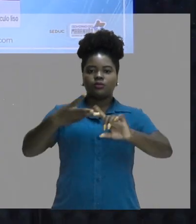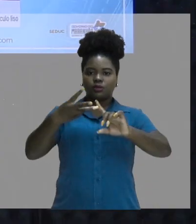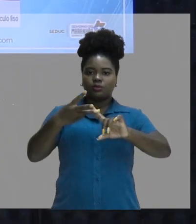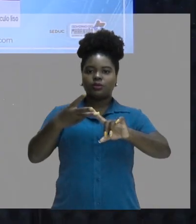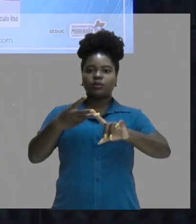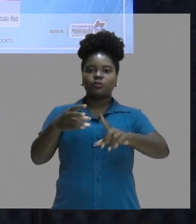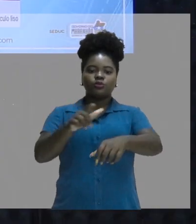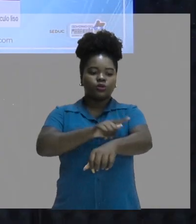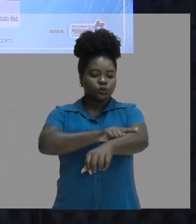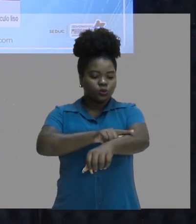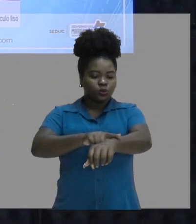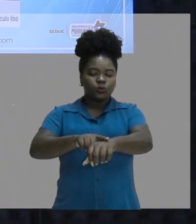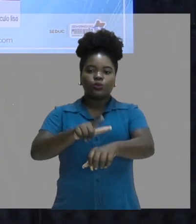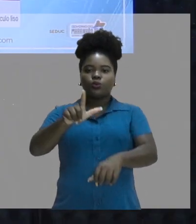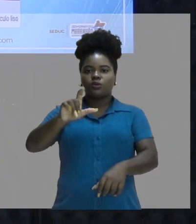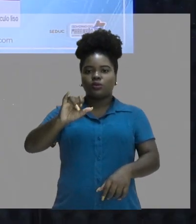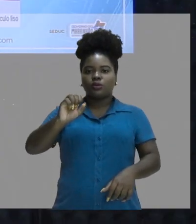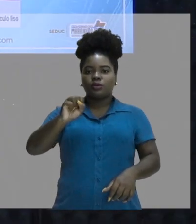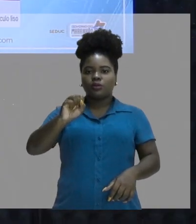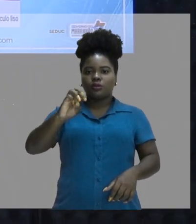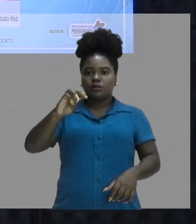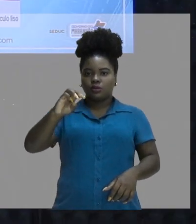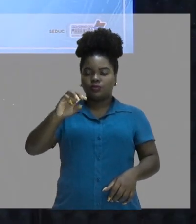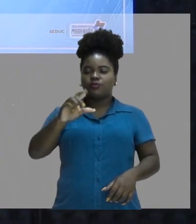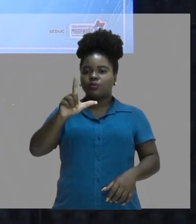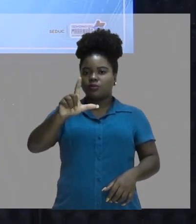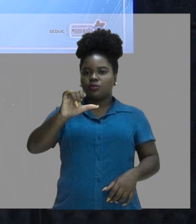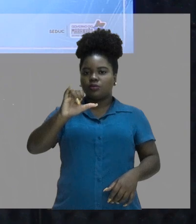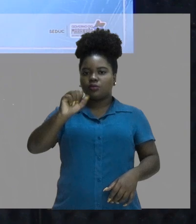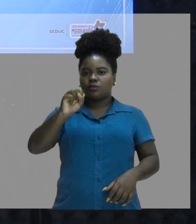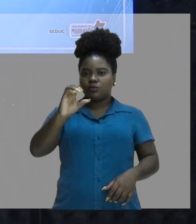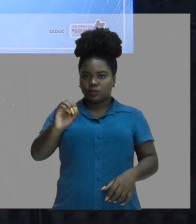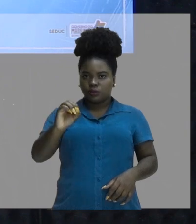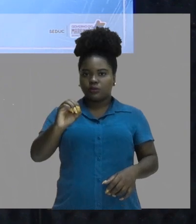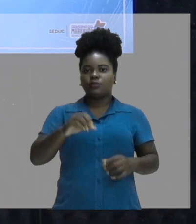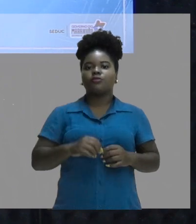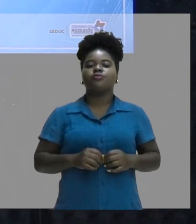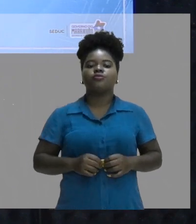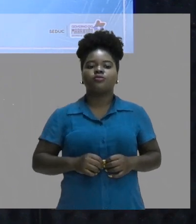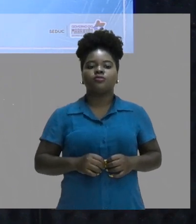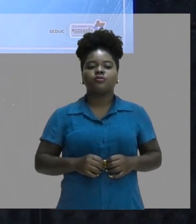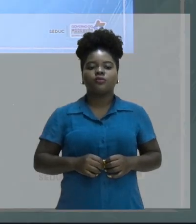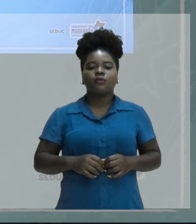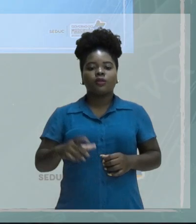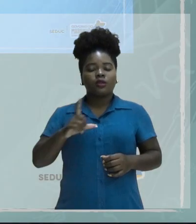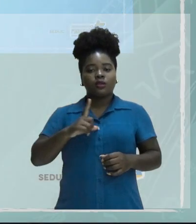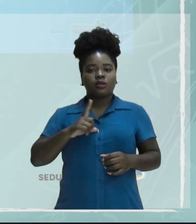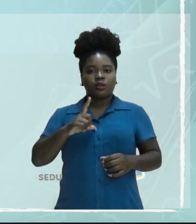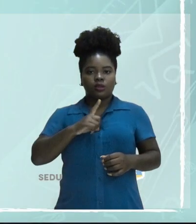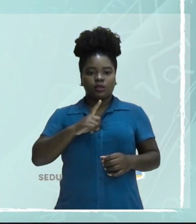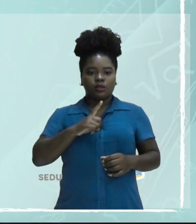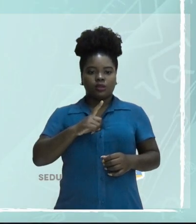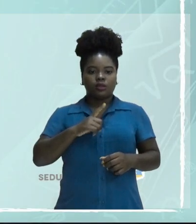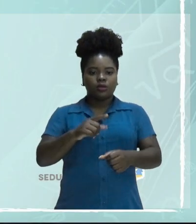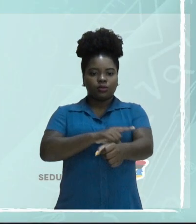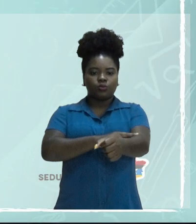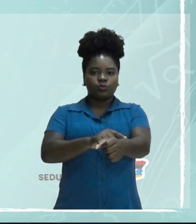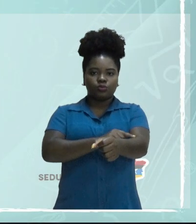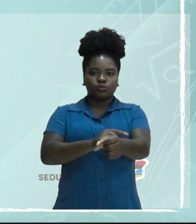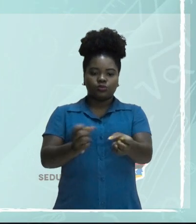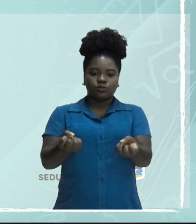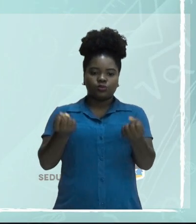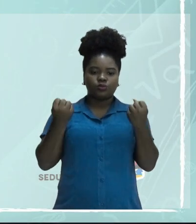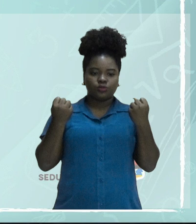Nós iremos falar um por um as características de cada um agora para vocês. O músculo estriado cardíaco, turminha.